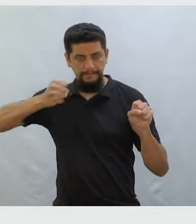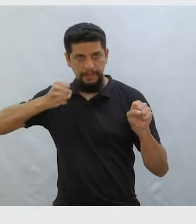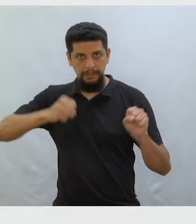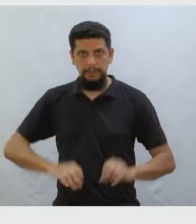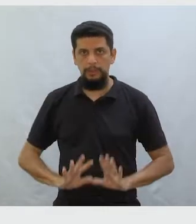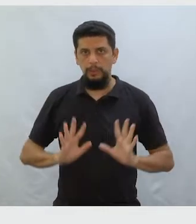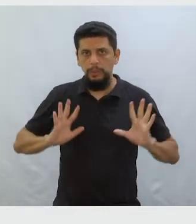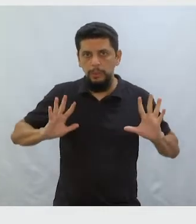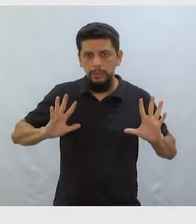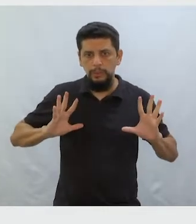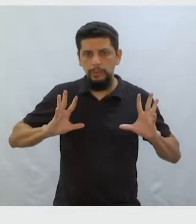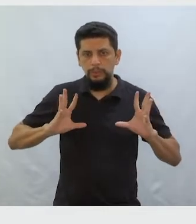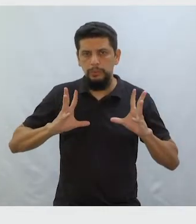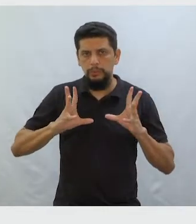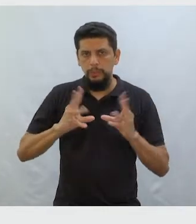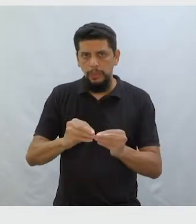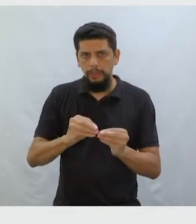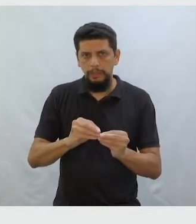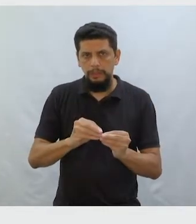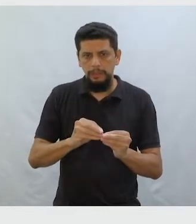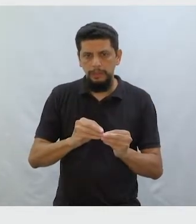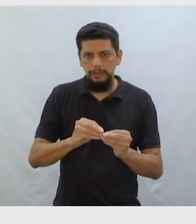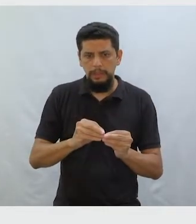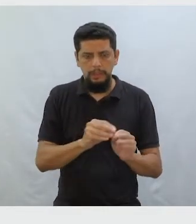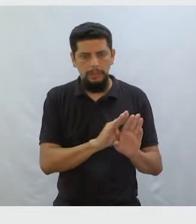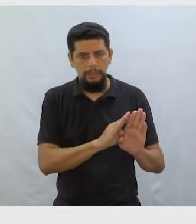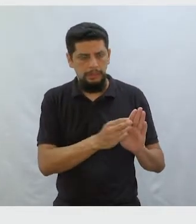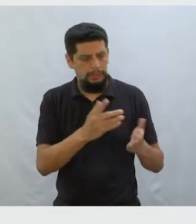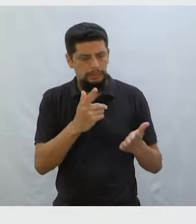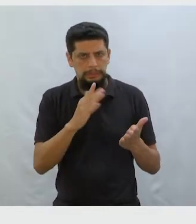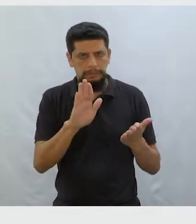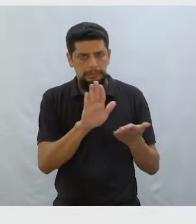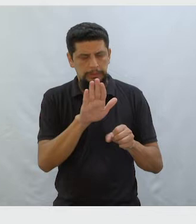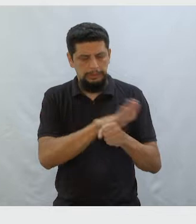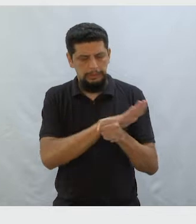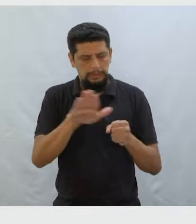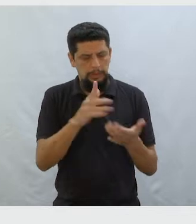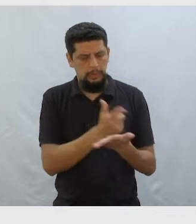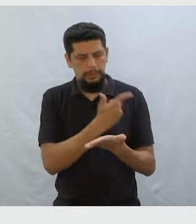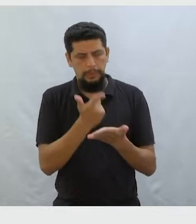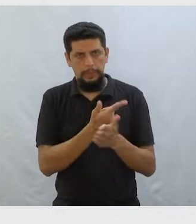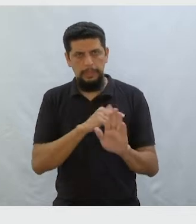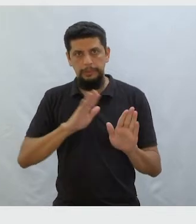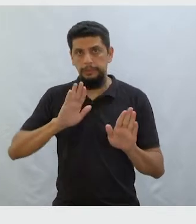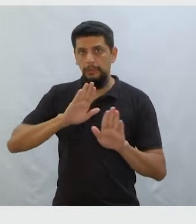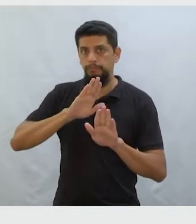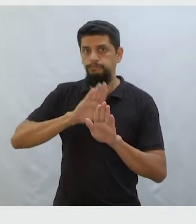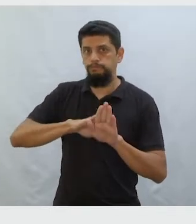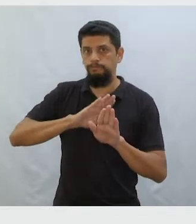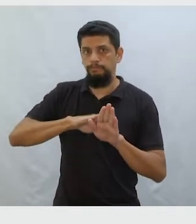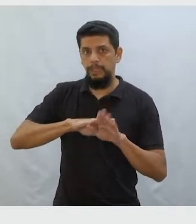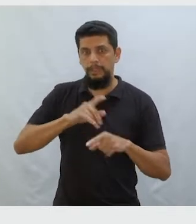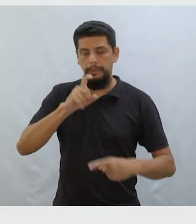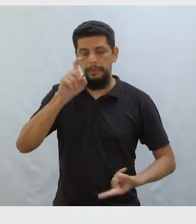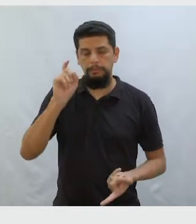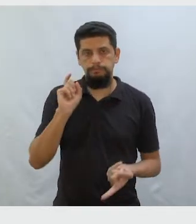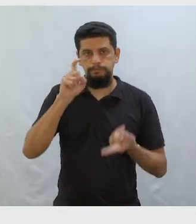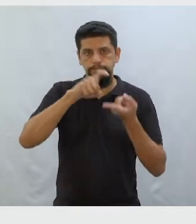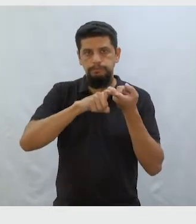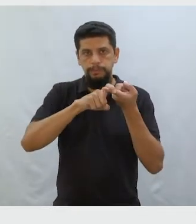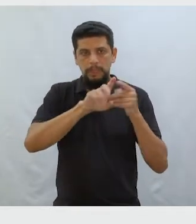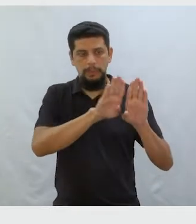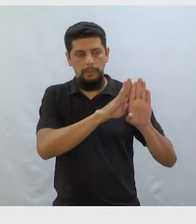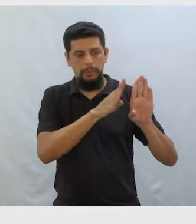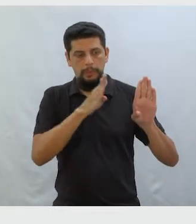enorme toda forrada de estantes de livros e no fundo pendurado na